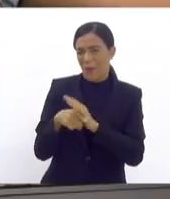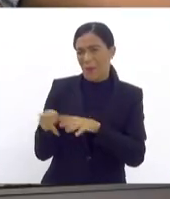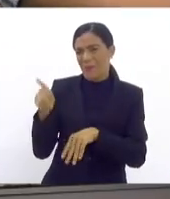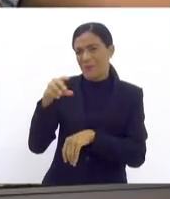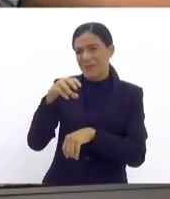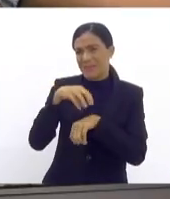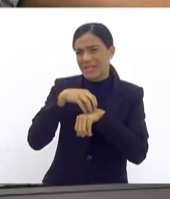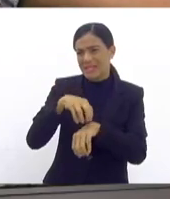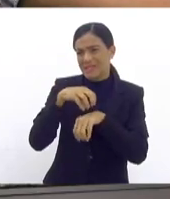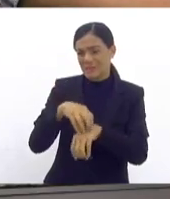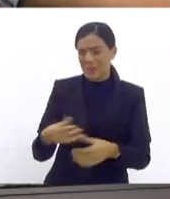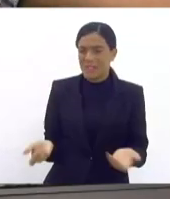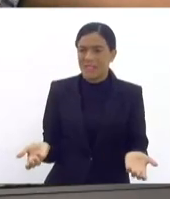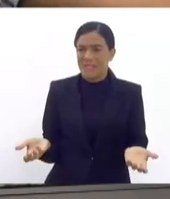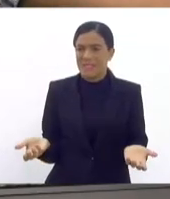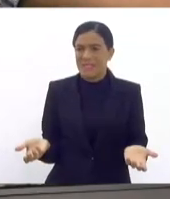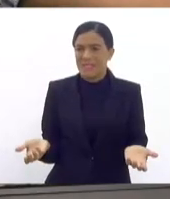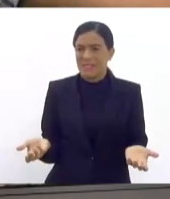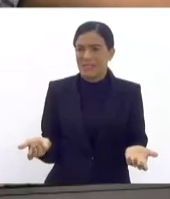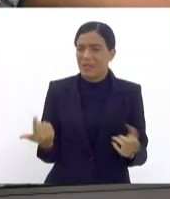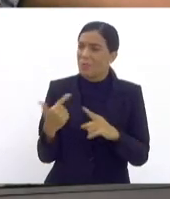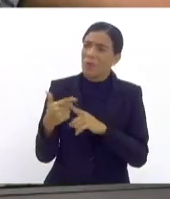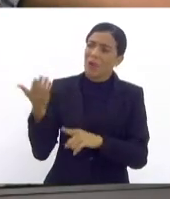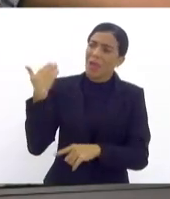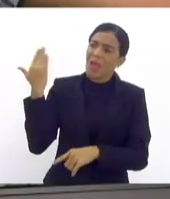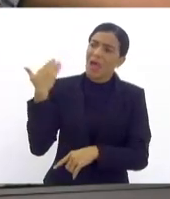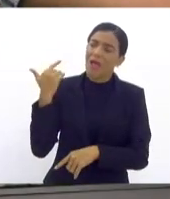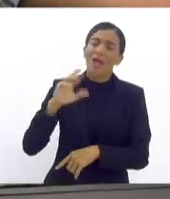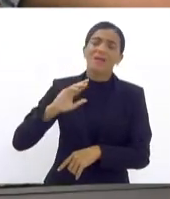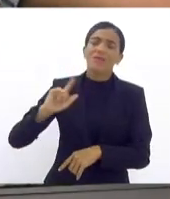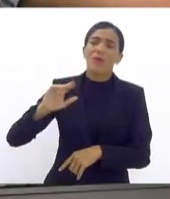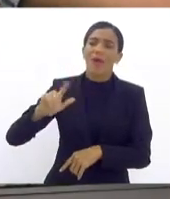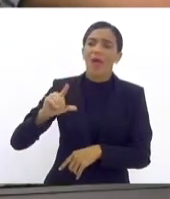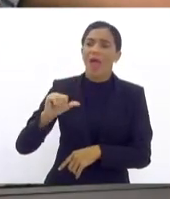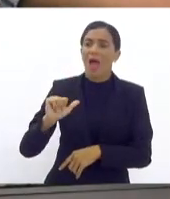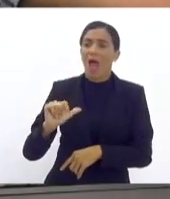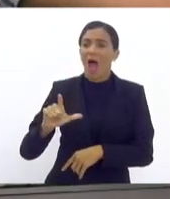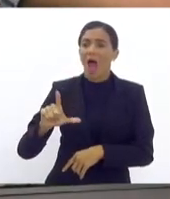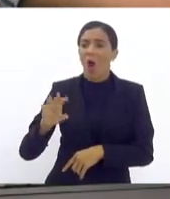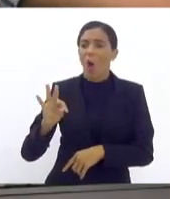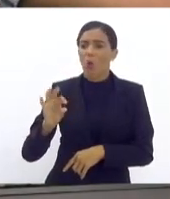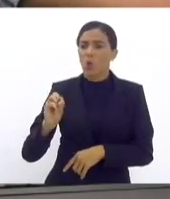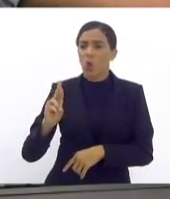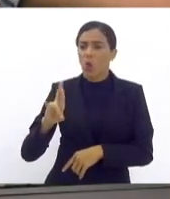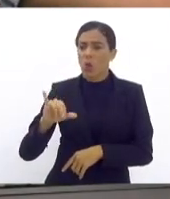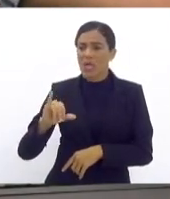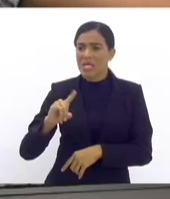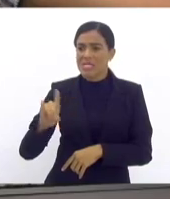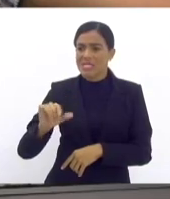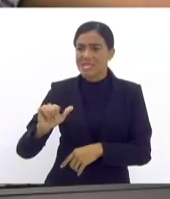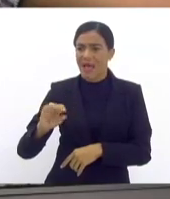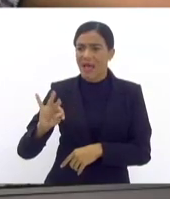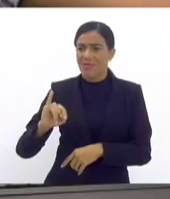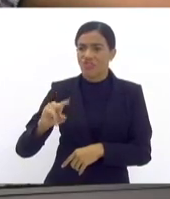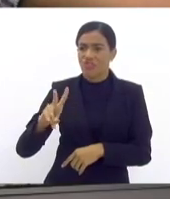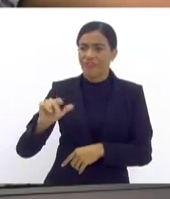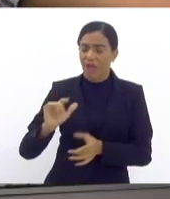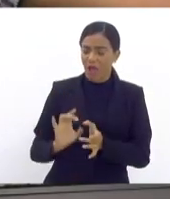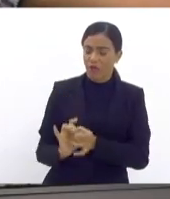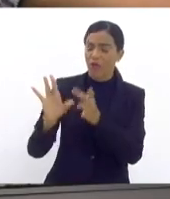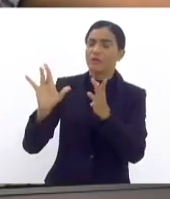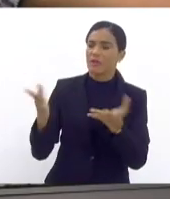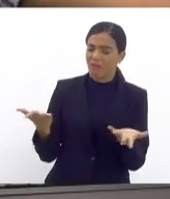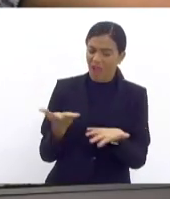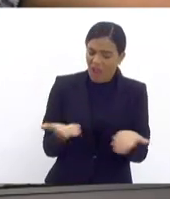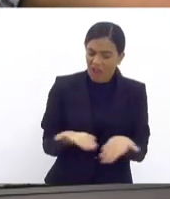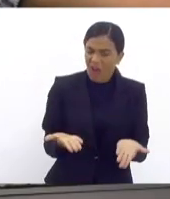peanuts. Quer dizer, então, por que as outras não foram autorizativas e determinar um campo seria uma coisa tão invasiva que